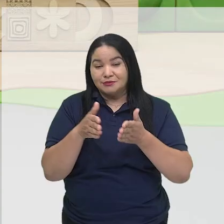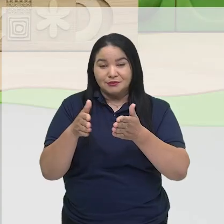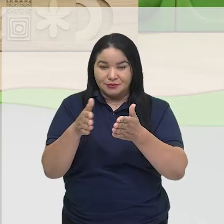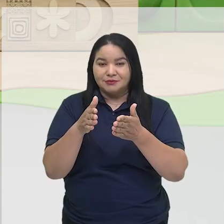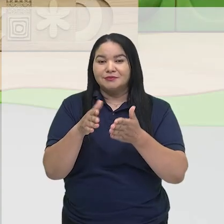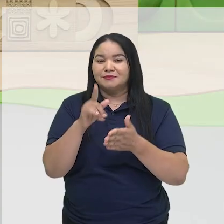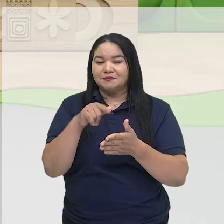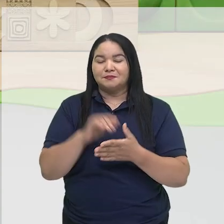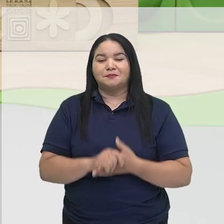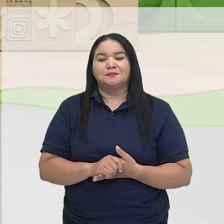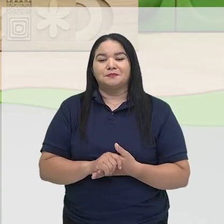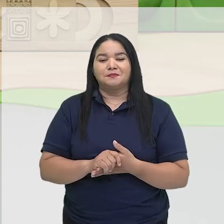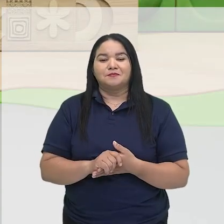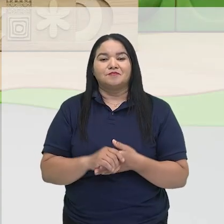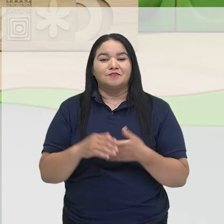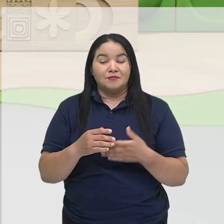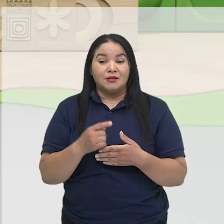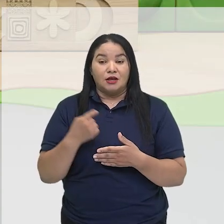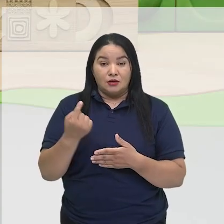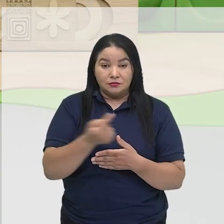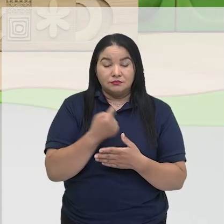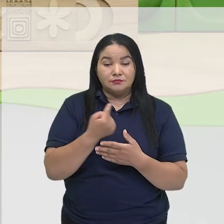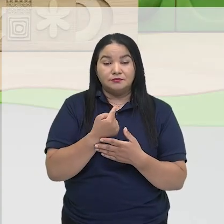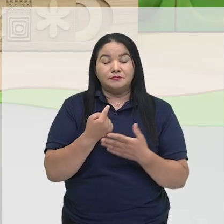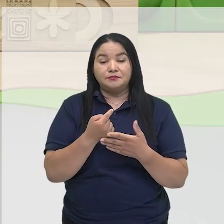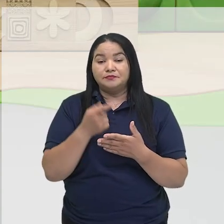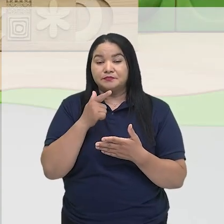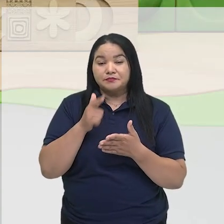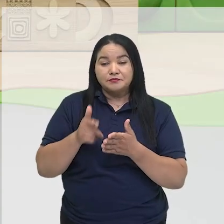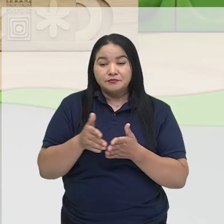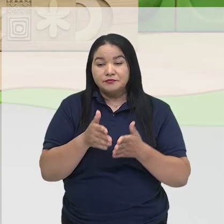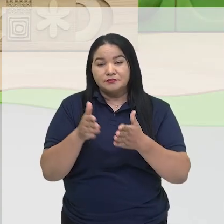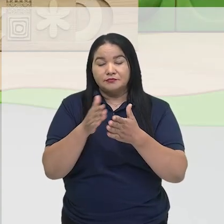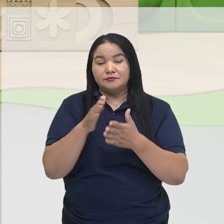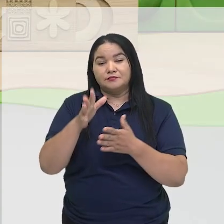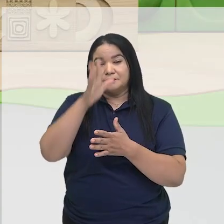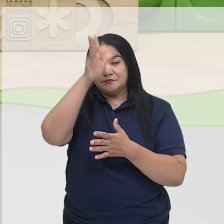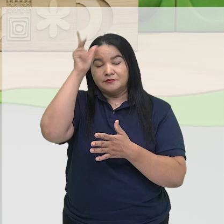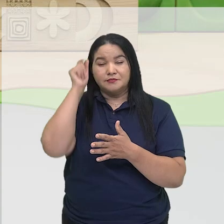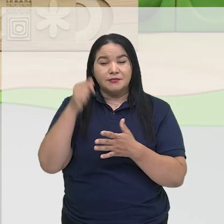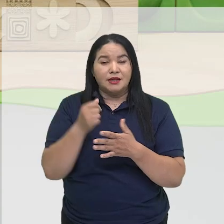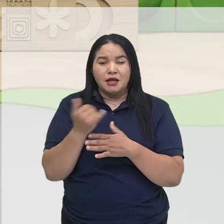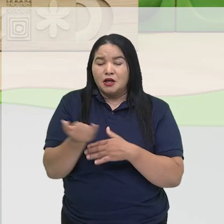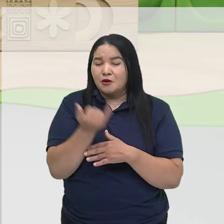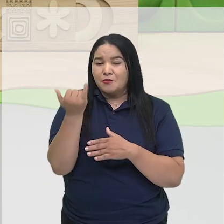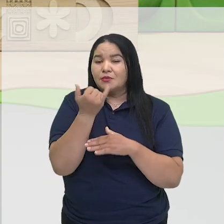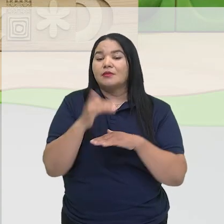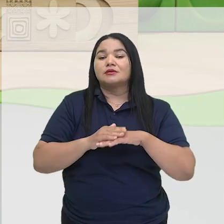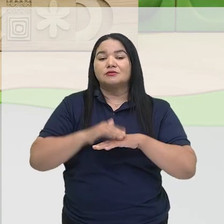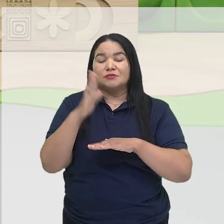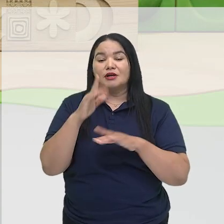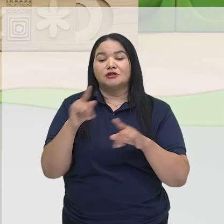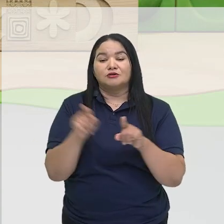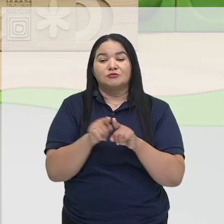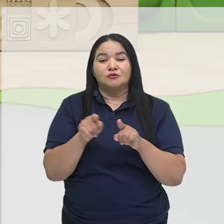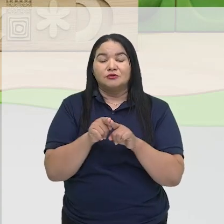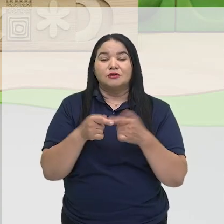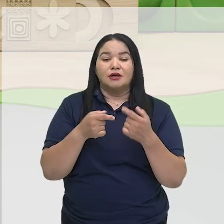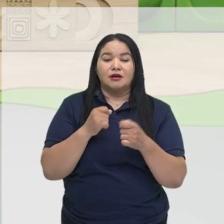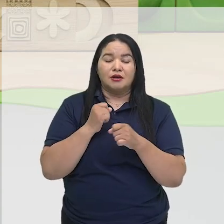nossa bacia, ela é de uma extrema importância, porque ao longo da sua